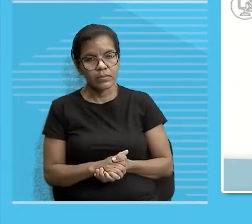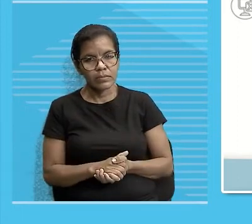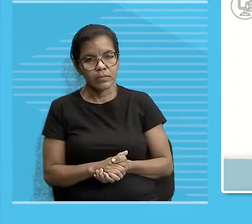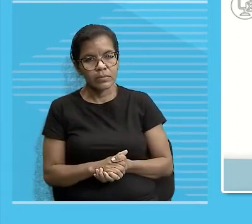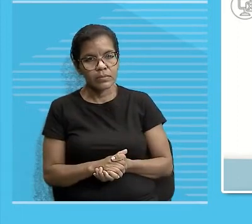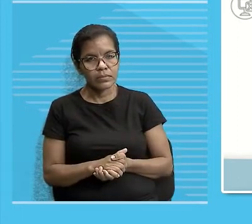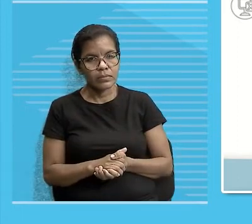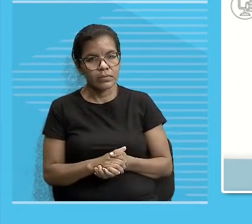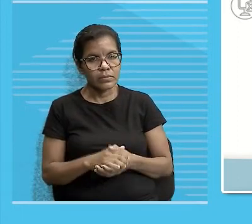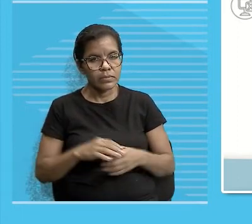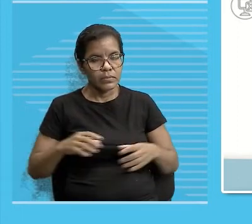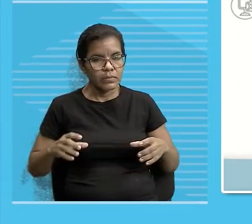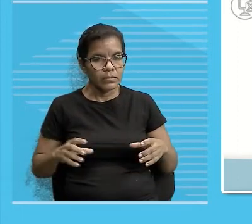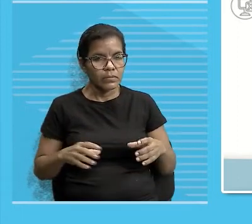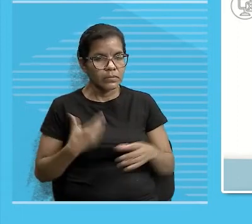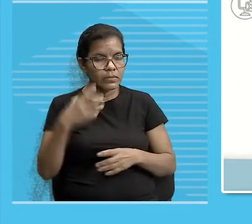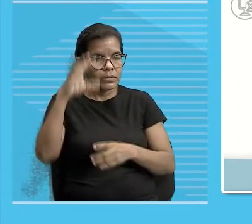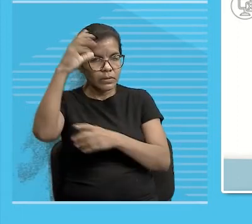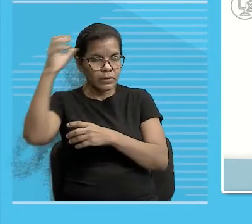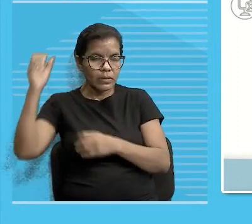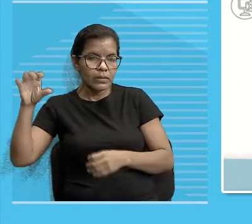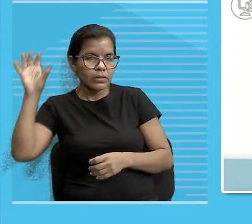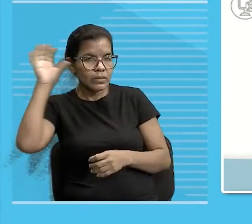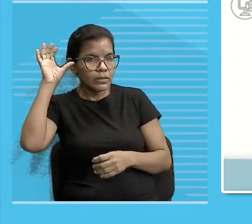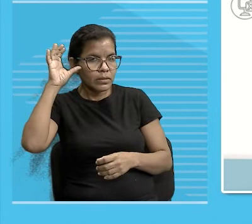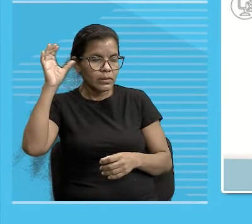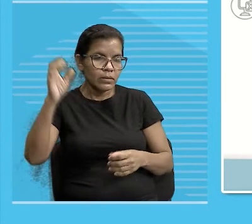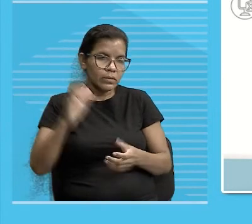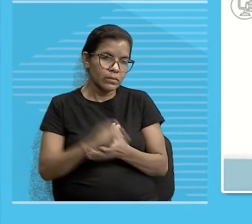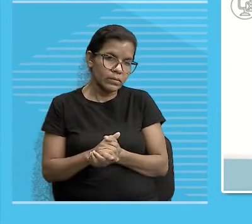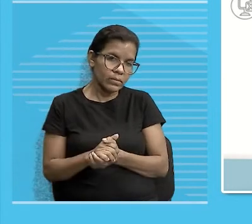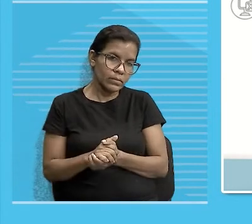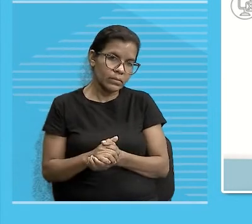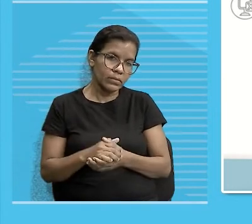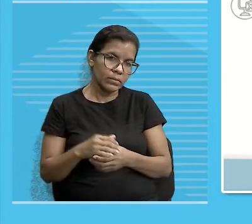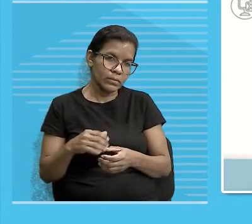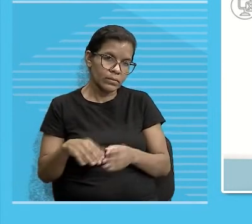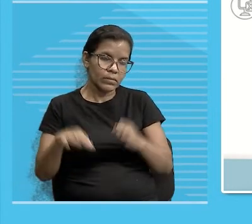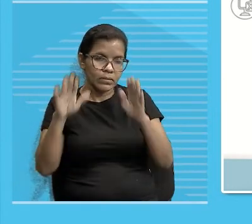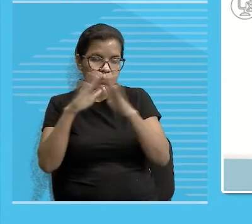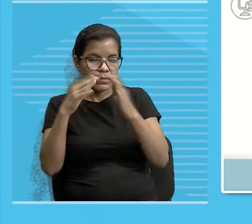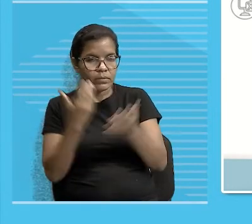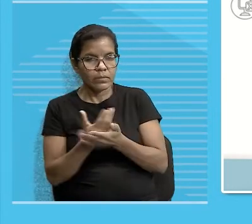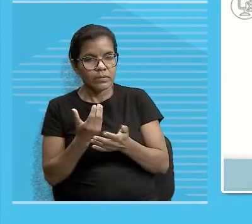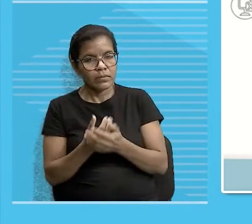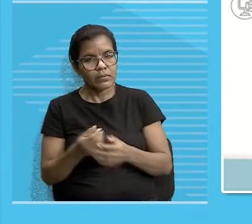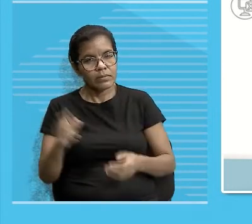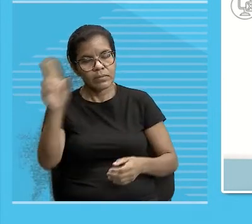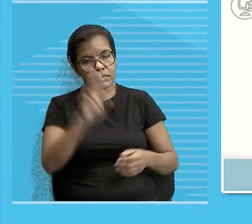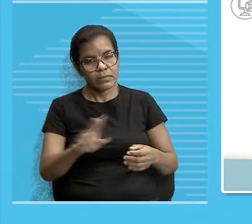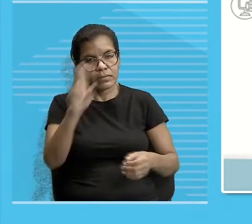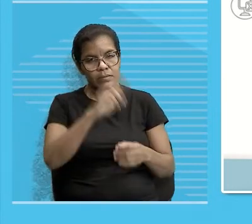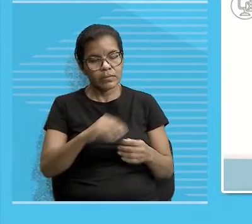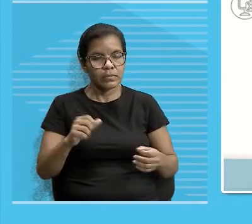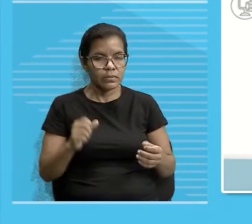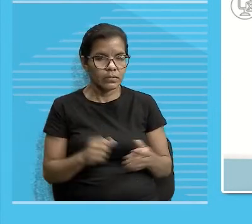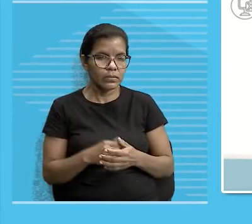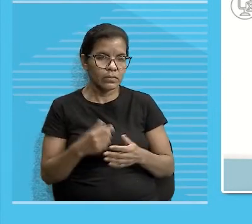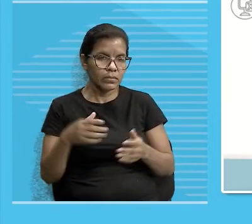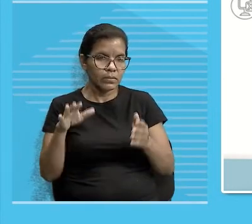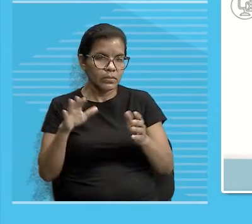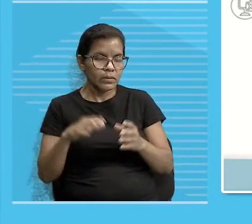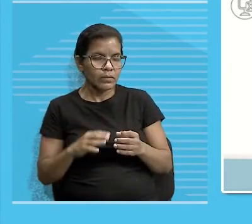as feiras de ciência, né? Todas as escolas, universidades procuram promover as feiras de